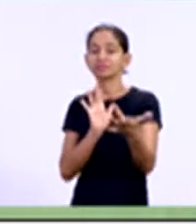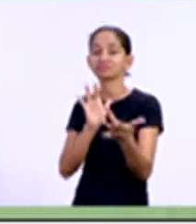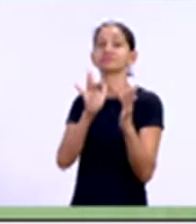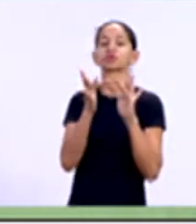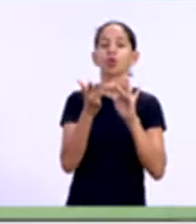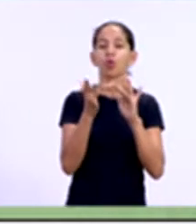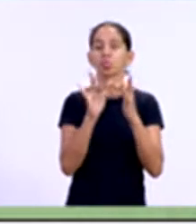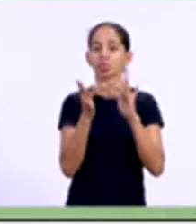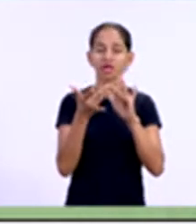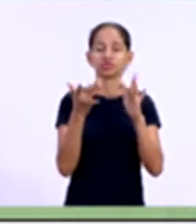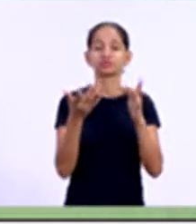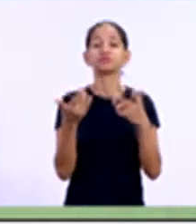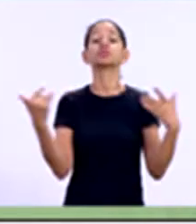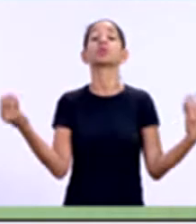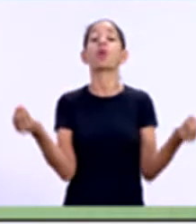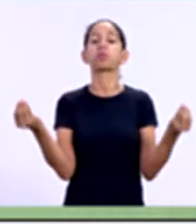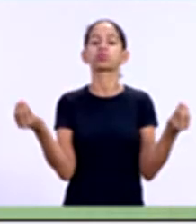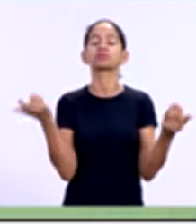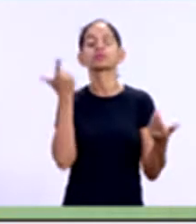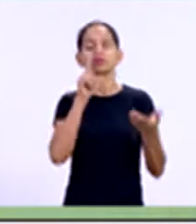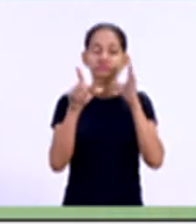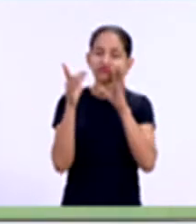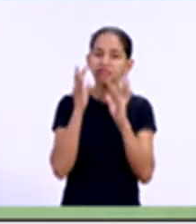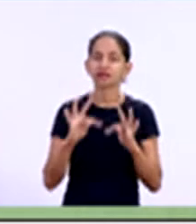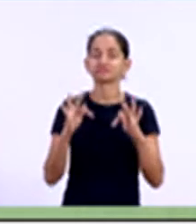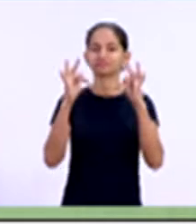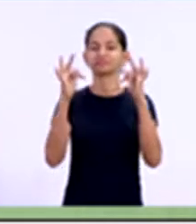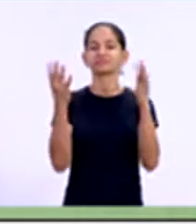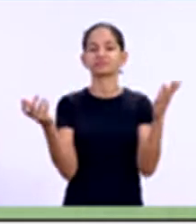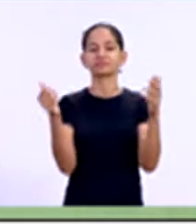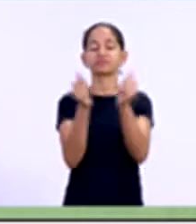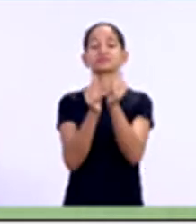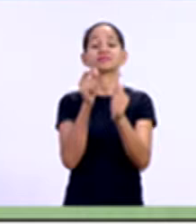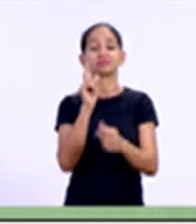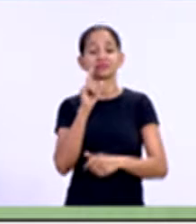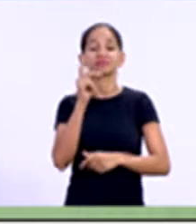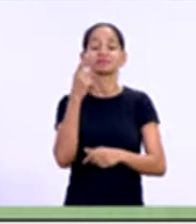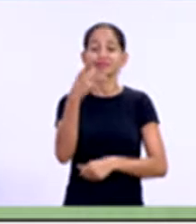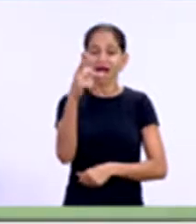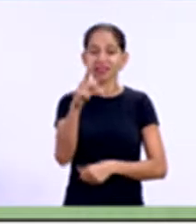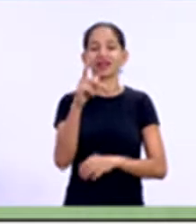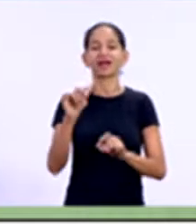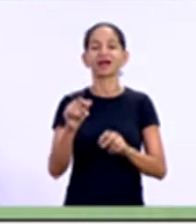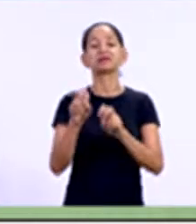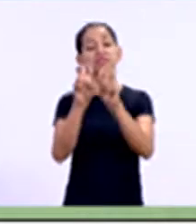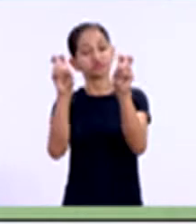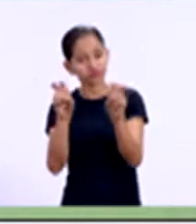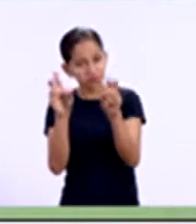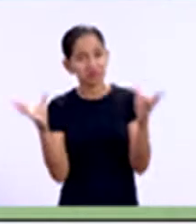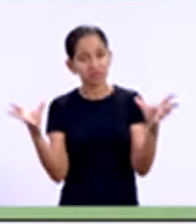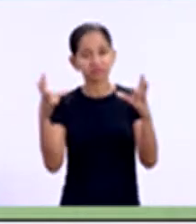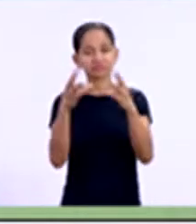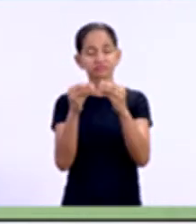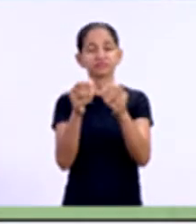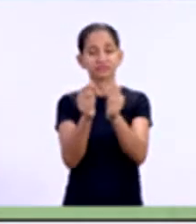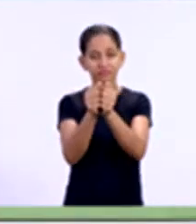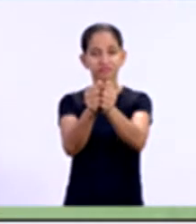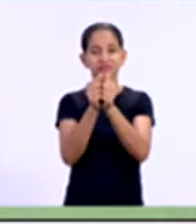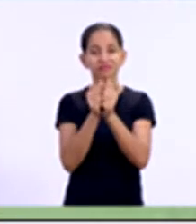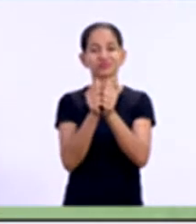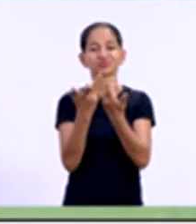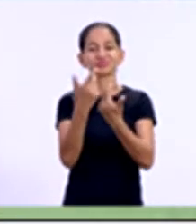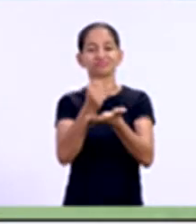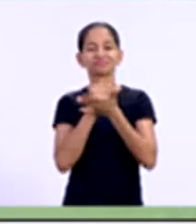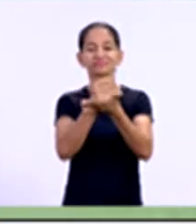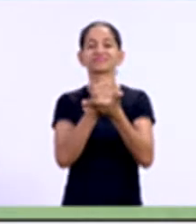das tecnologias disponíveis pela informática e a